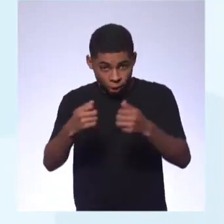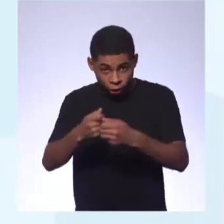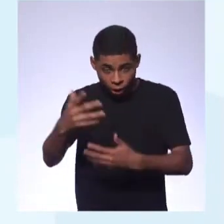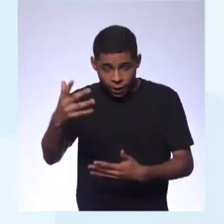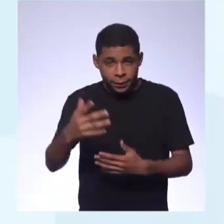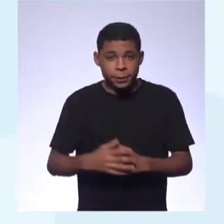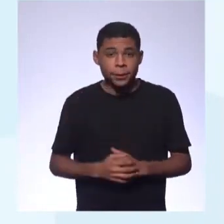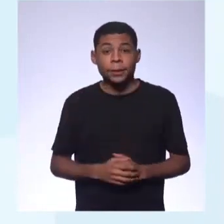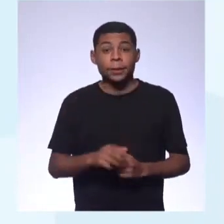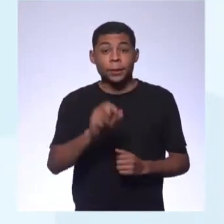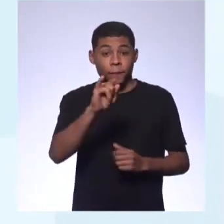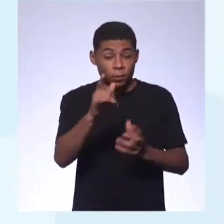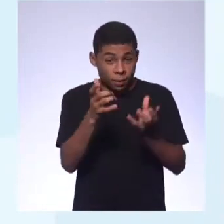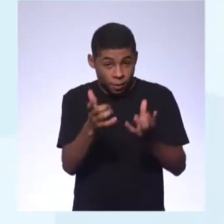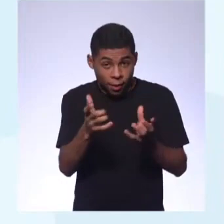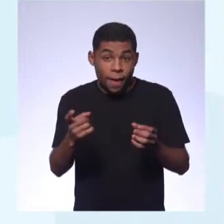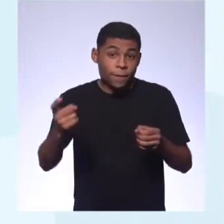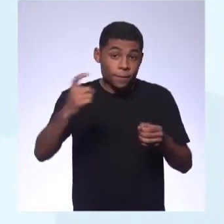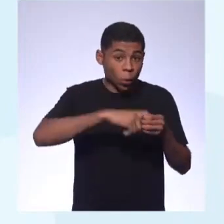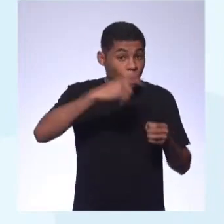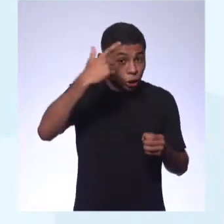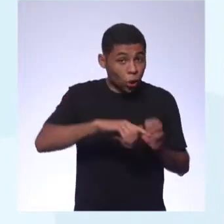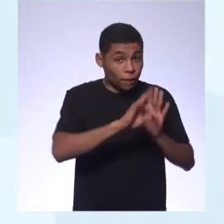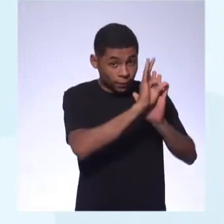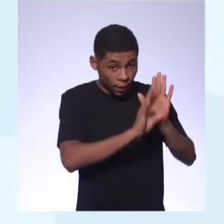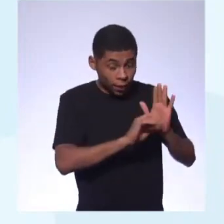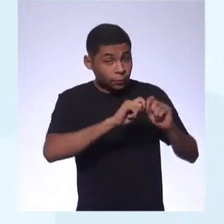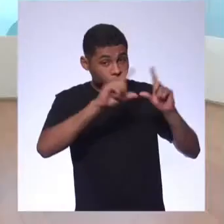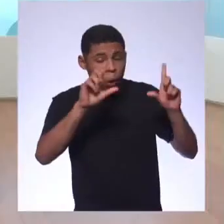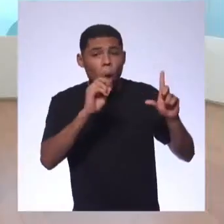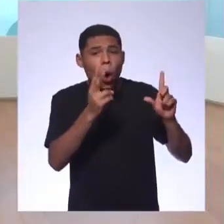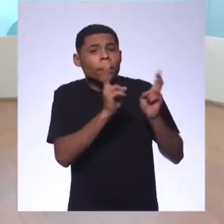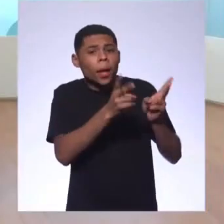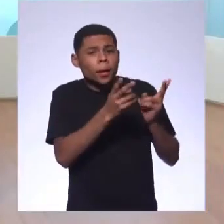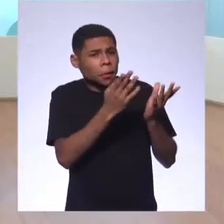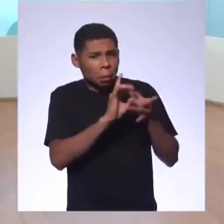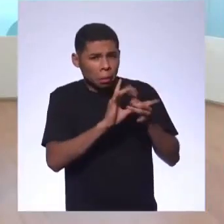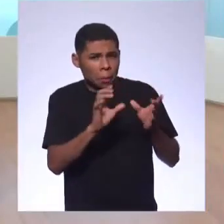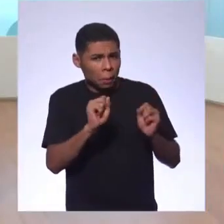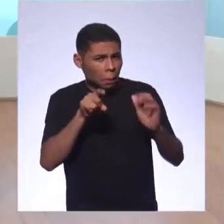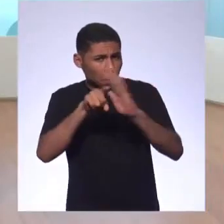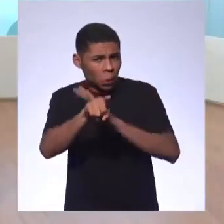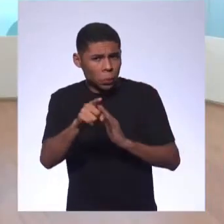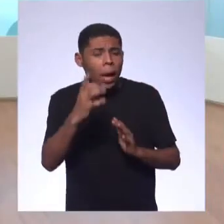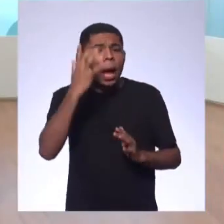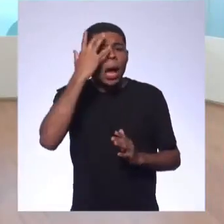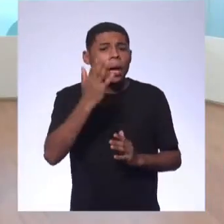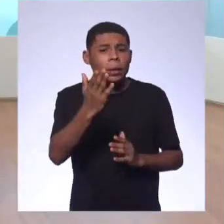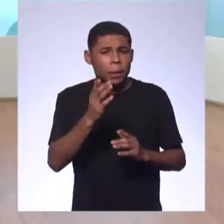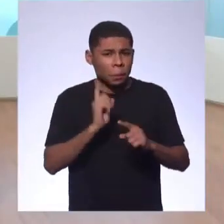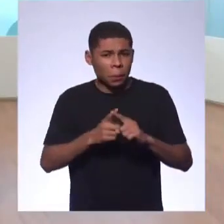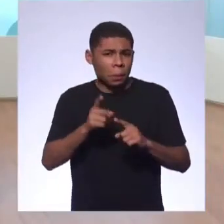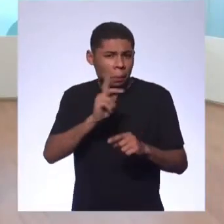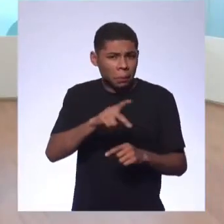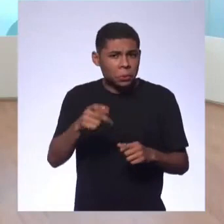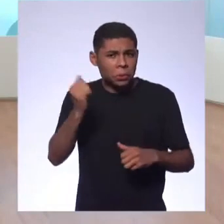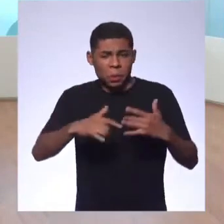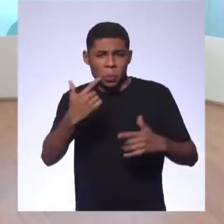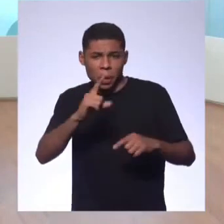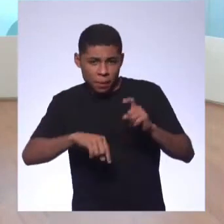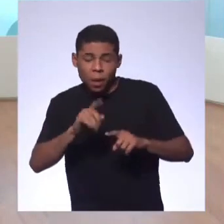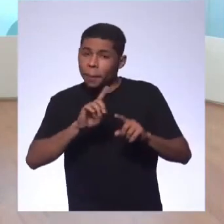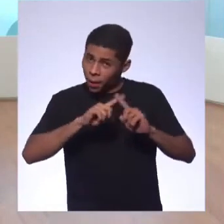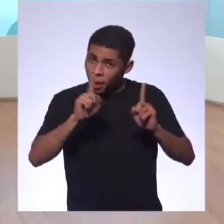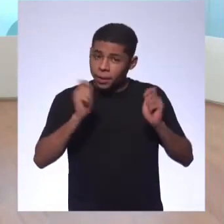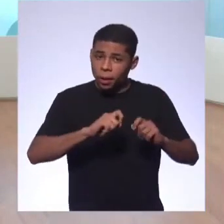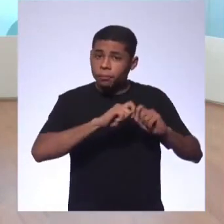a gente se vocês querem que volte o texto na tela ou pode deixar assim mesmo, só a pergunta, porque os professores às vezes falam que não tem material. Dá para